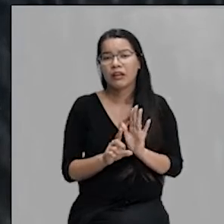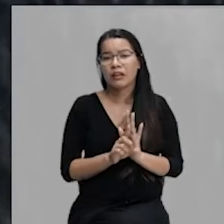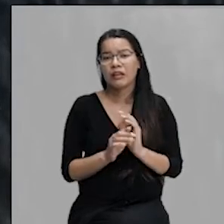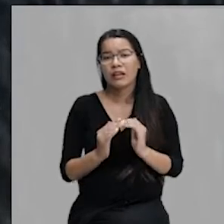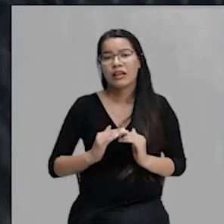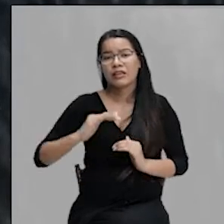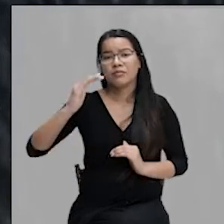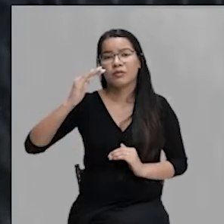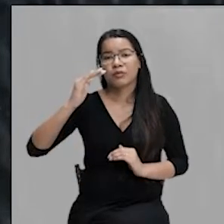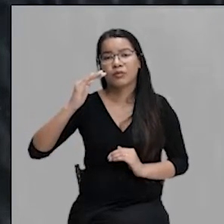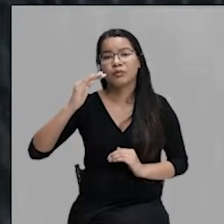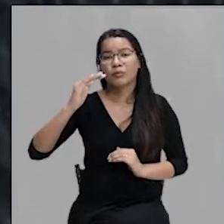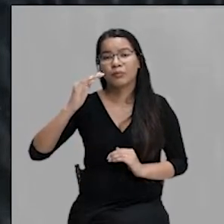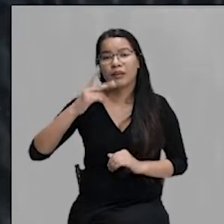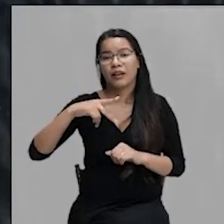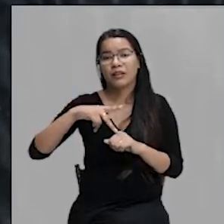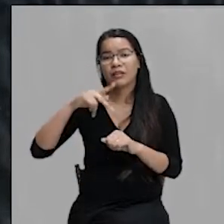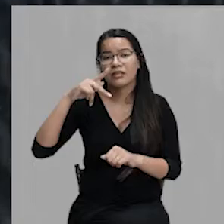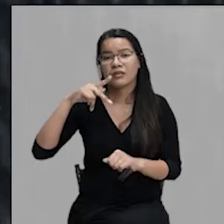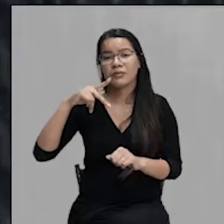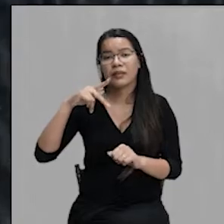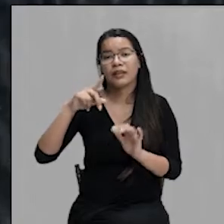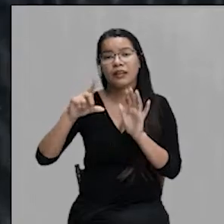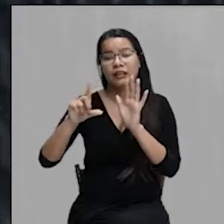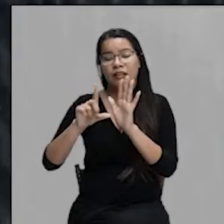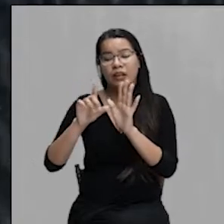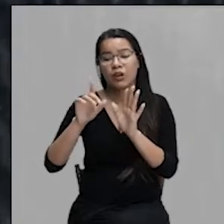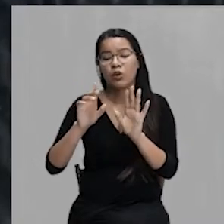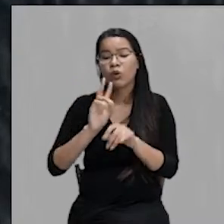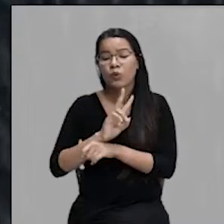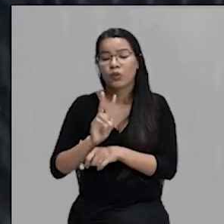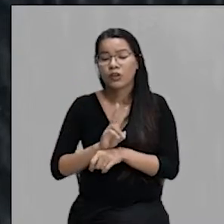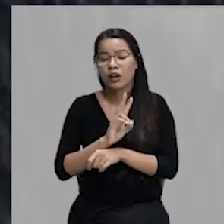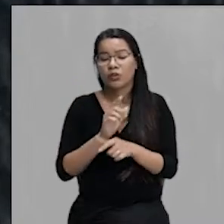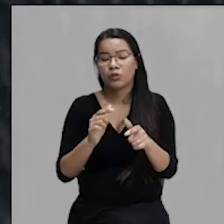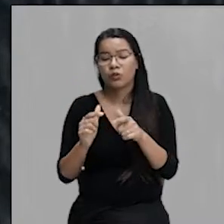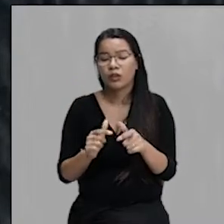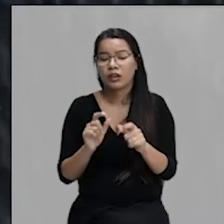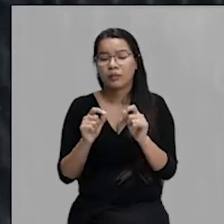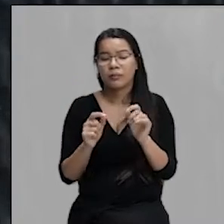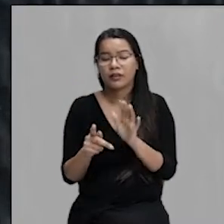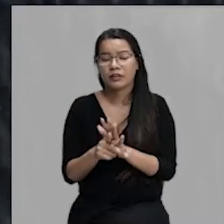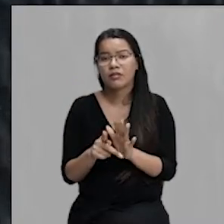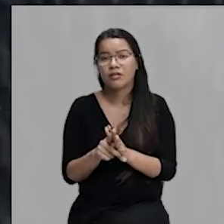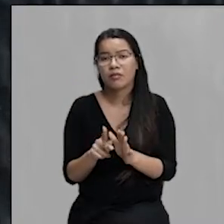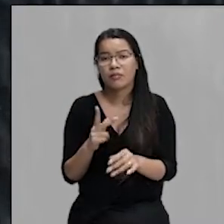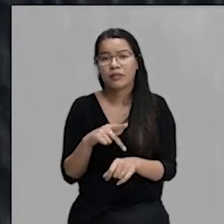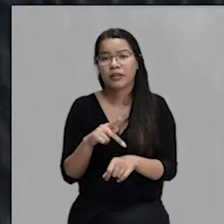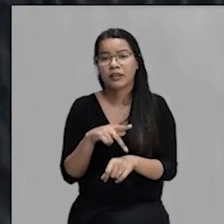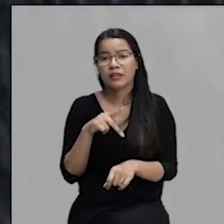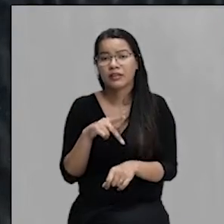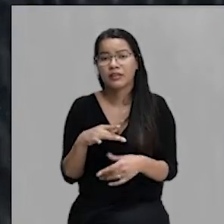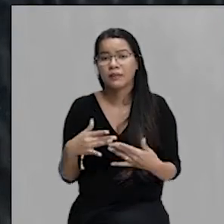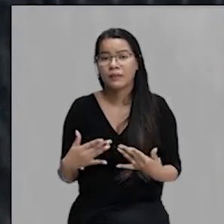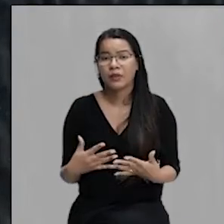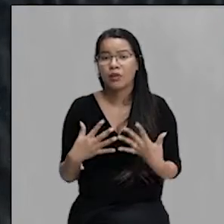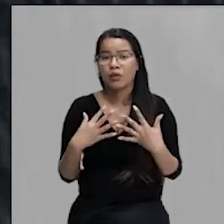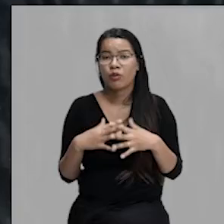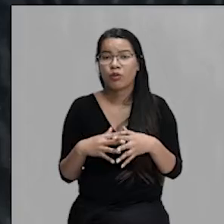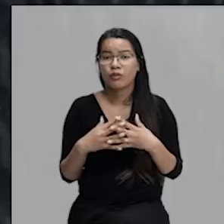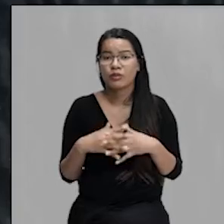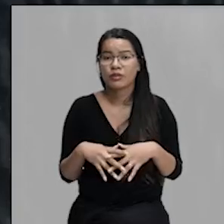próprio país para legislar sobre um território que pertence a ele. Então a confusão, entre aspas, está